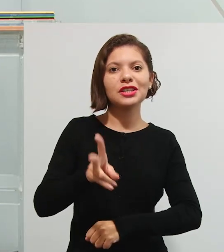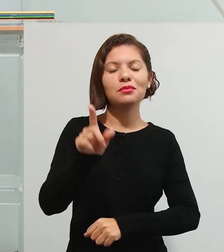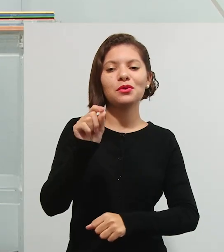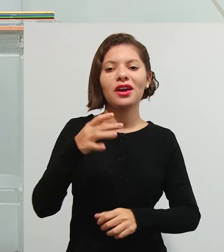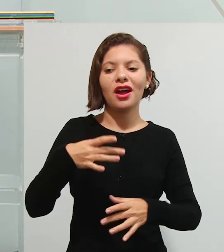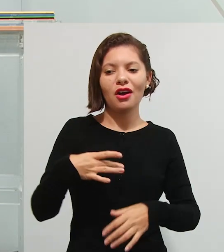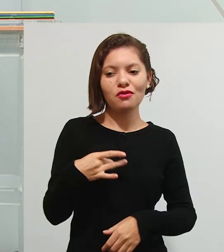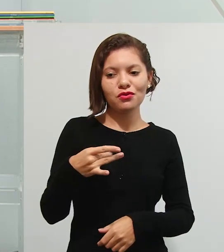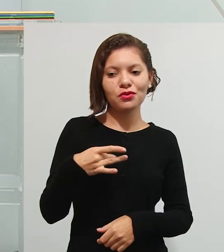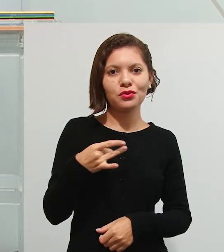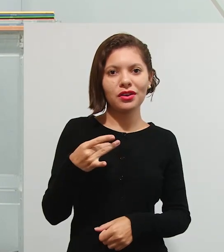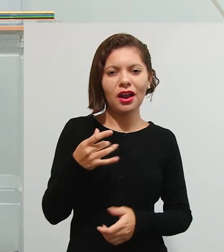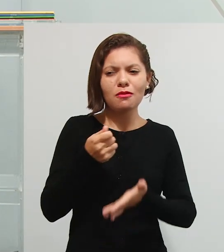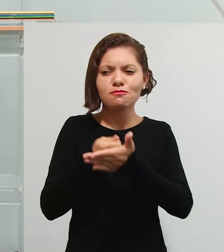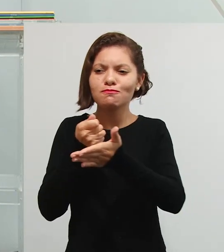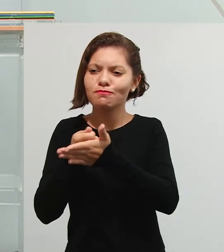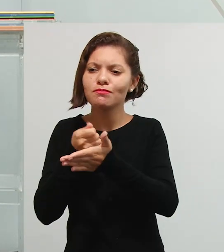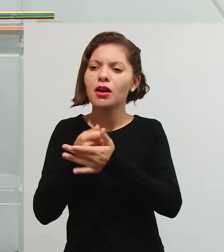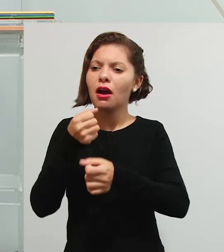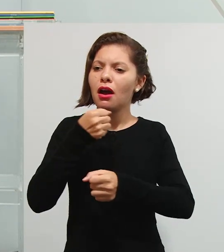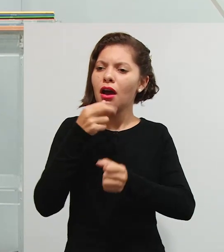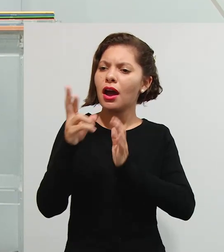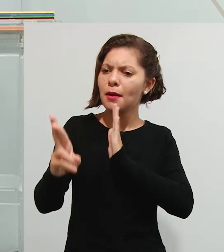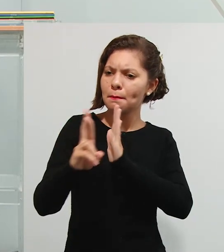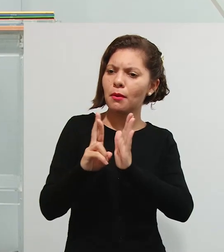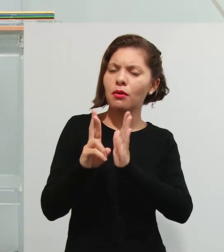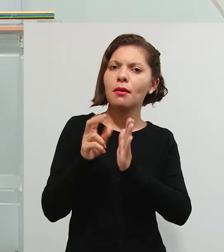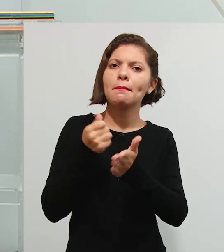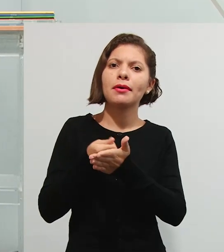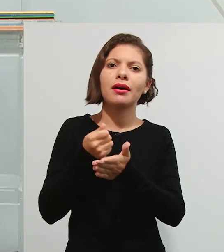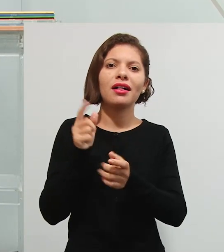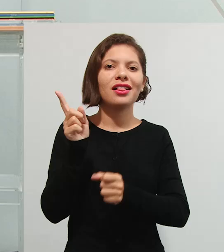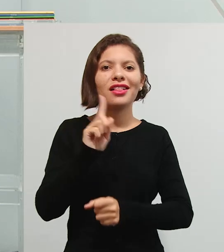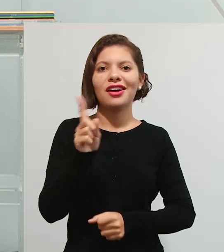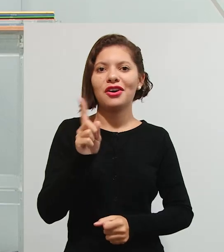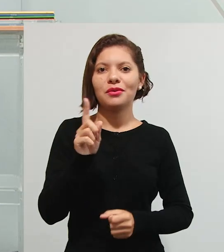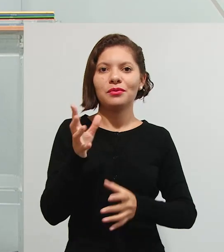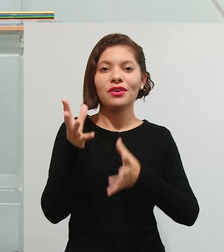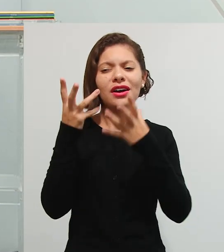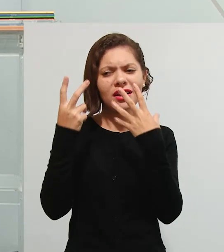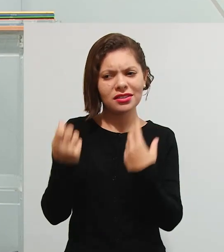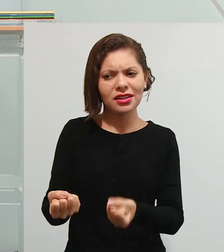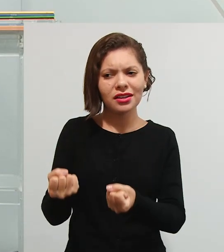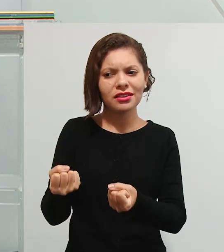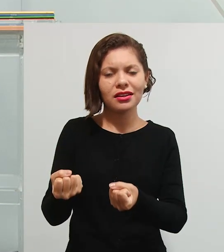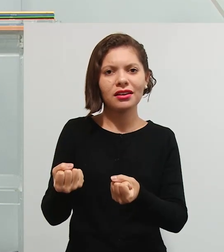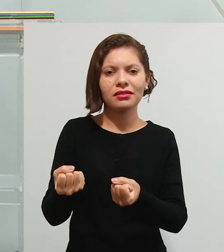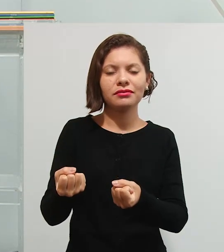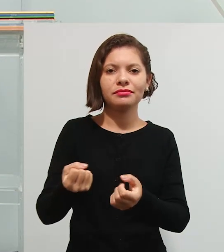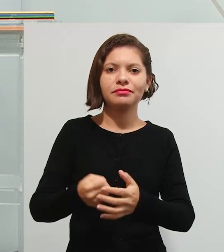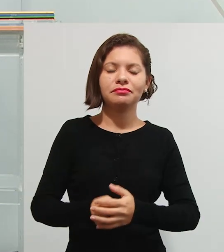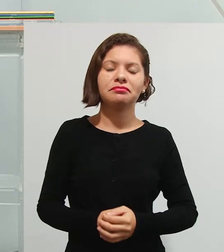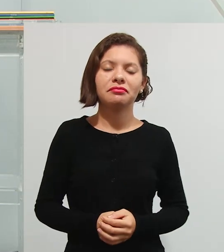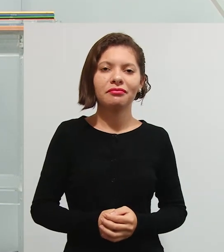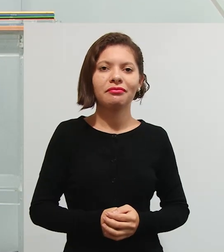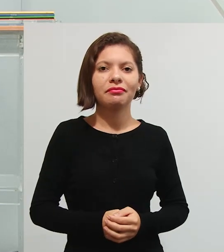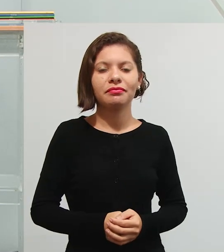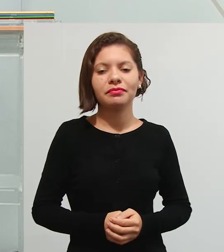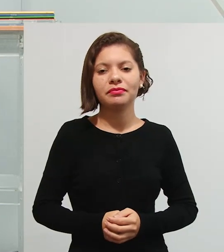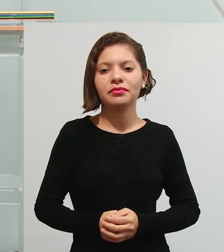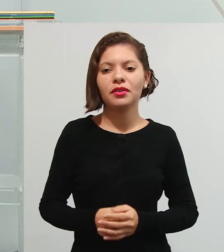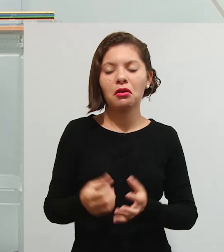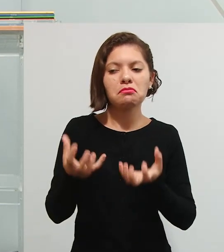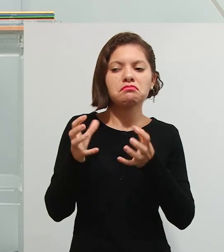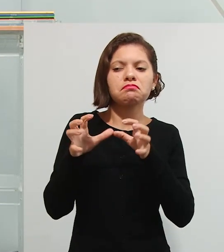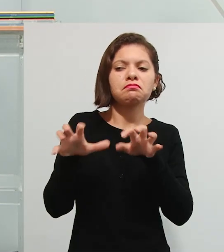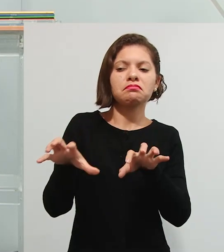voluntária. Você não obriga ninguém a participar do processo de pesquisa. Você faz o convite e essa pessoa tem que aceitar. E ela